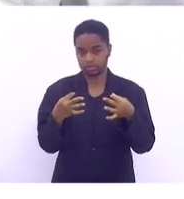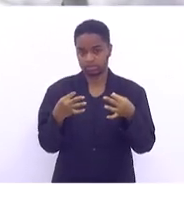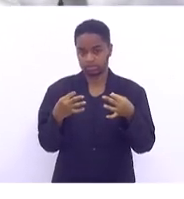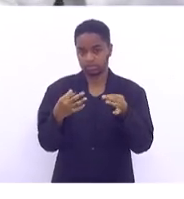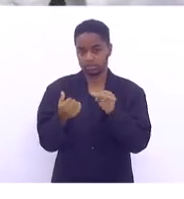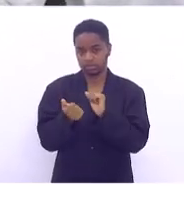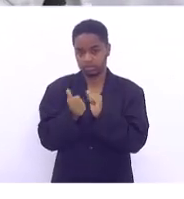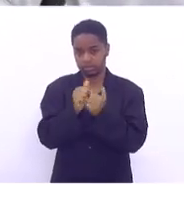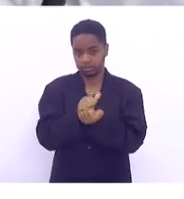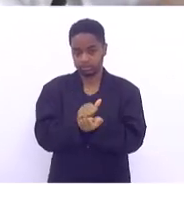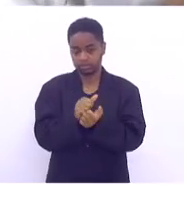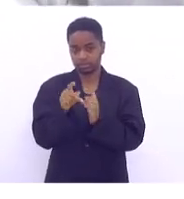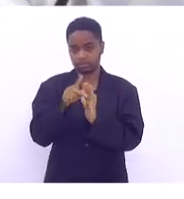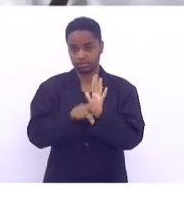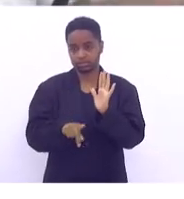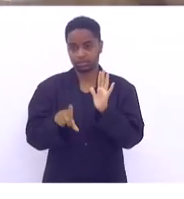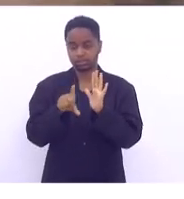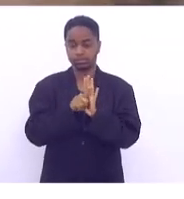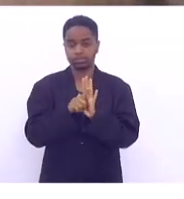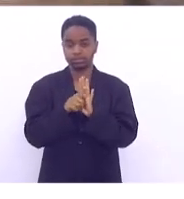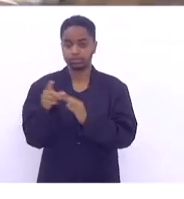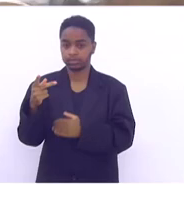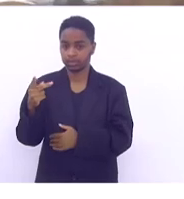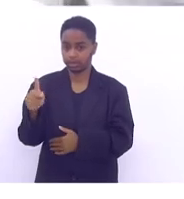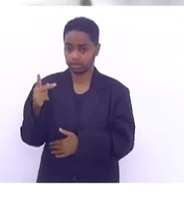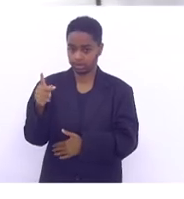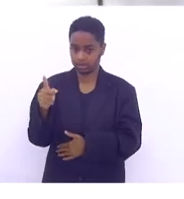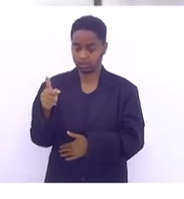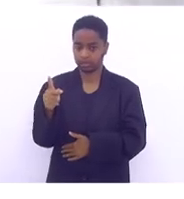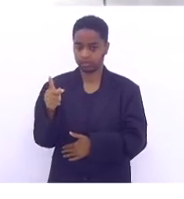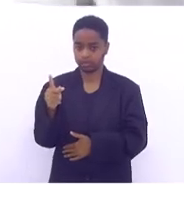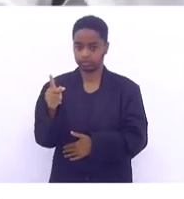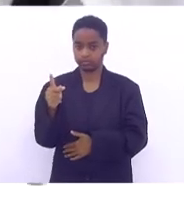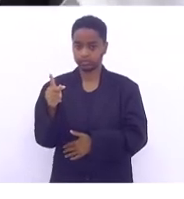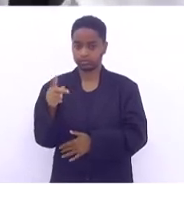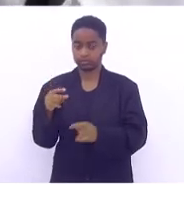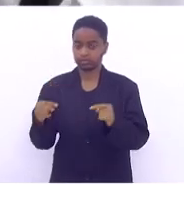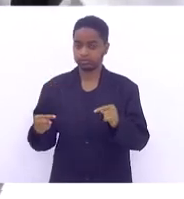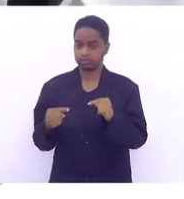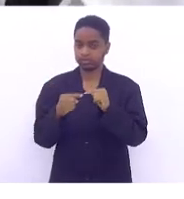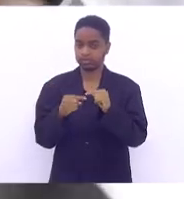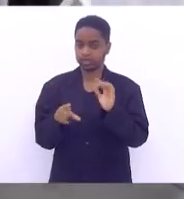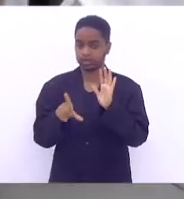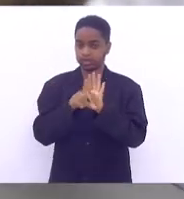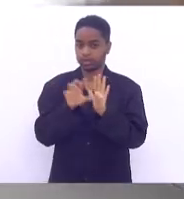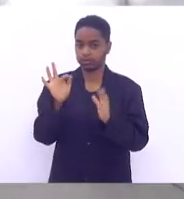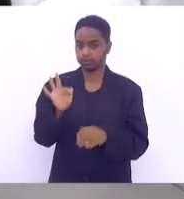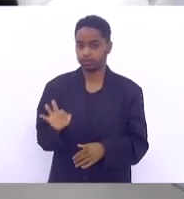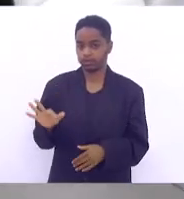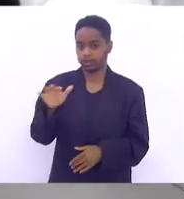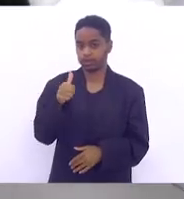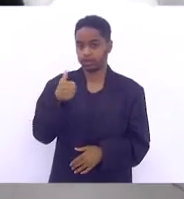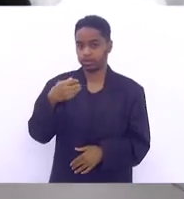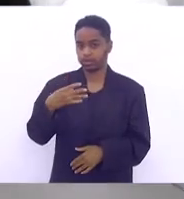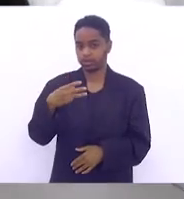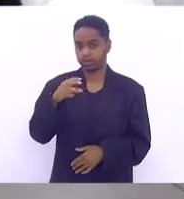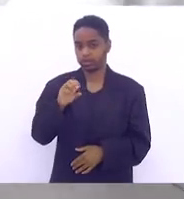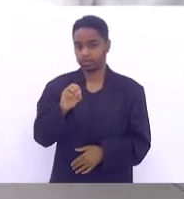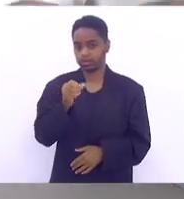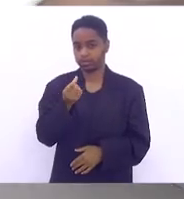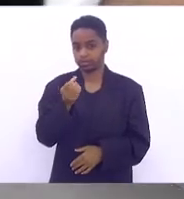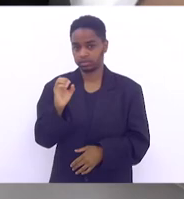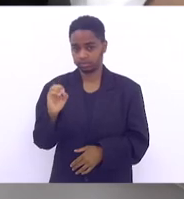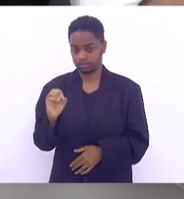adequar o projeto de Vossa Excelência ao que diz a Lei Federal